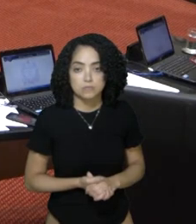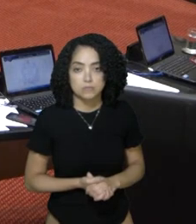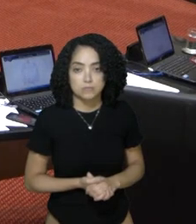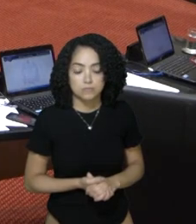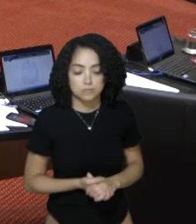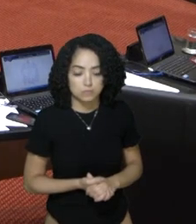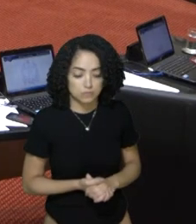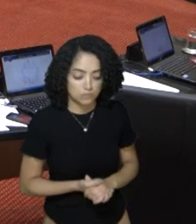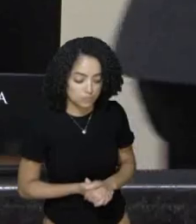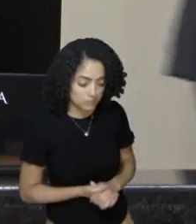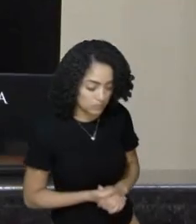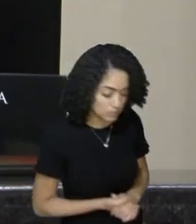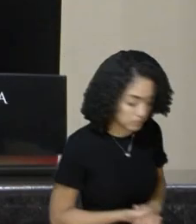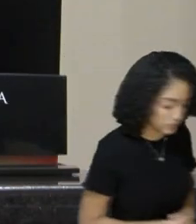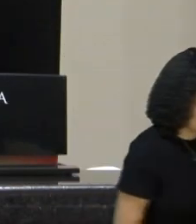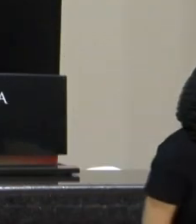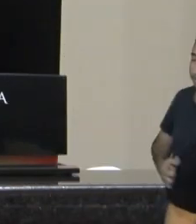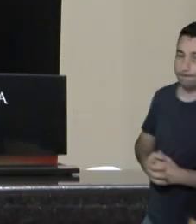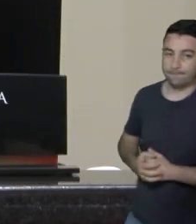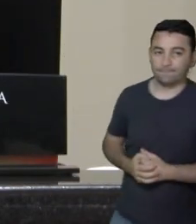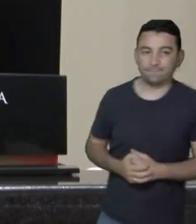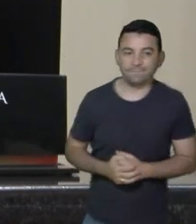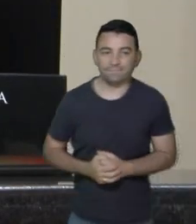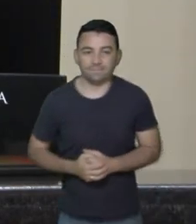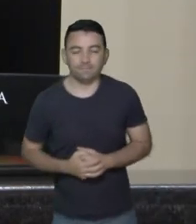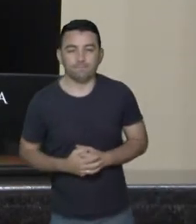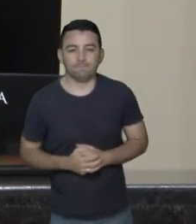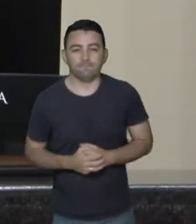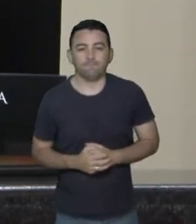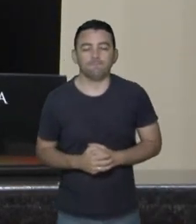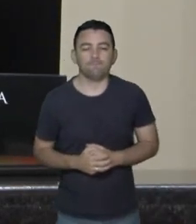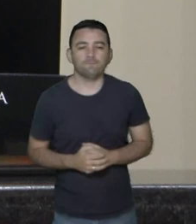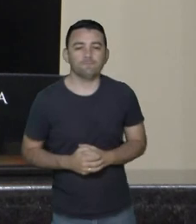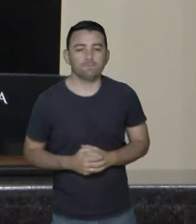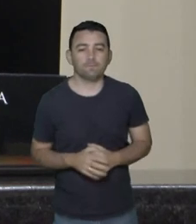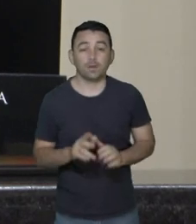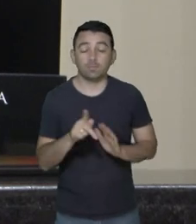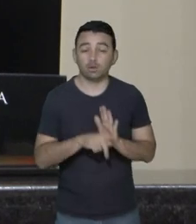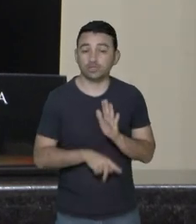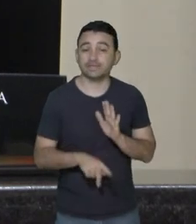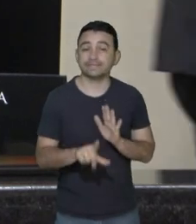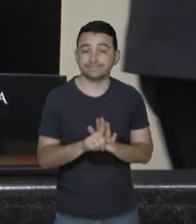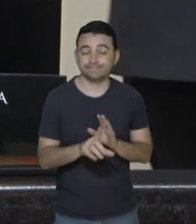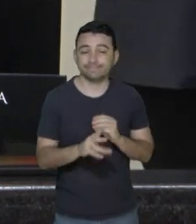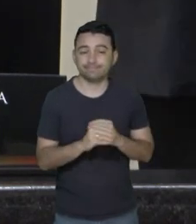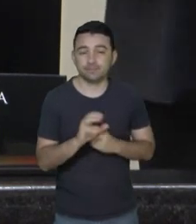Discussão e votação em primeiro turno do projeto de lei complementar